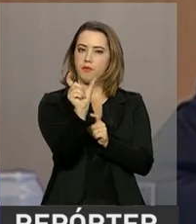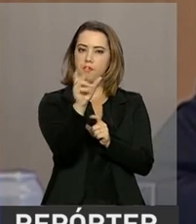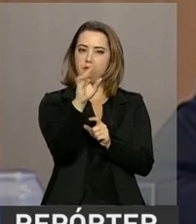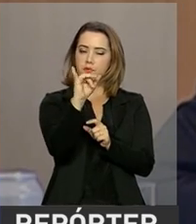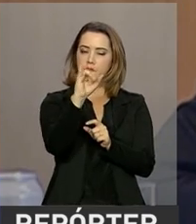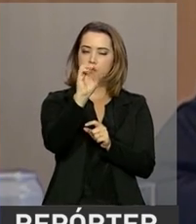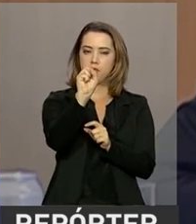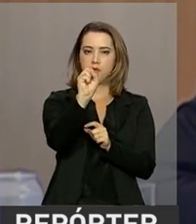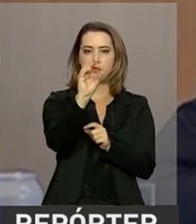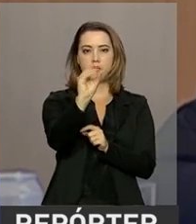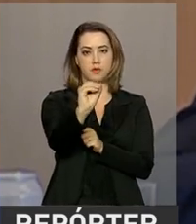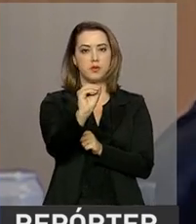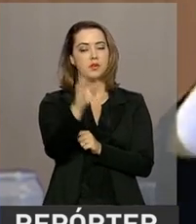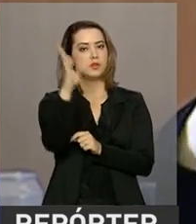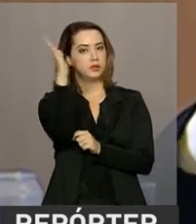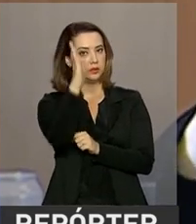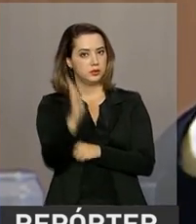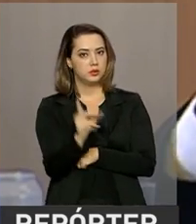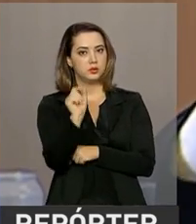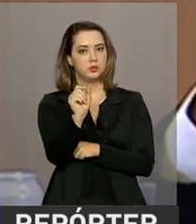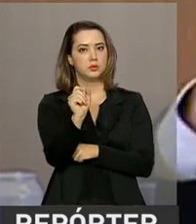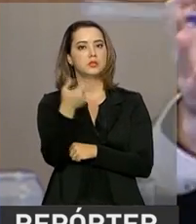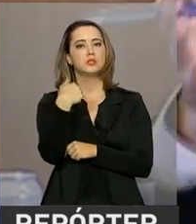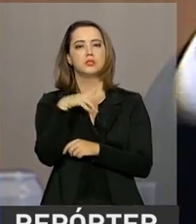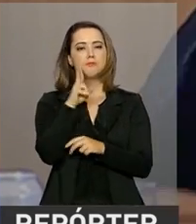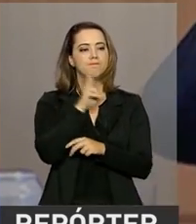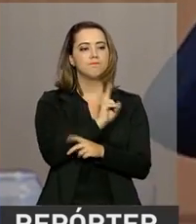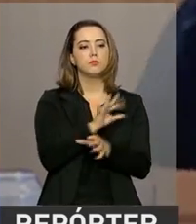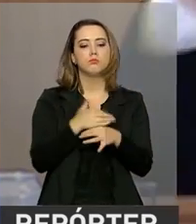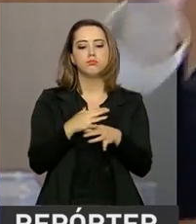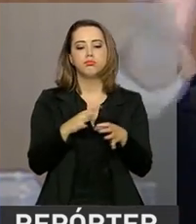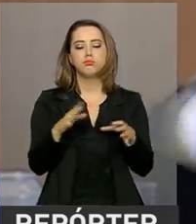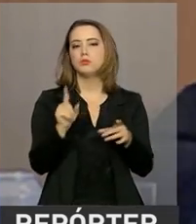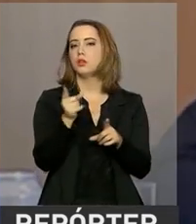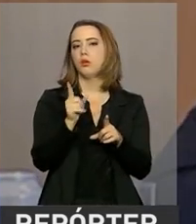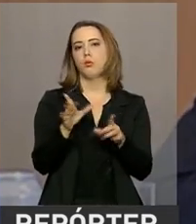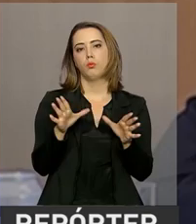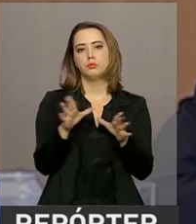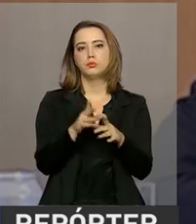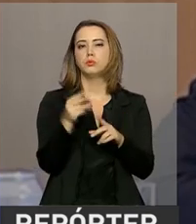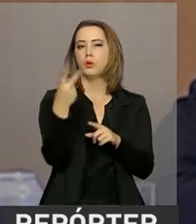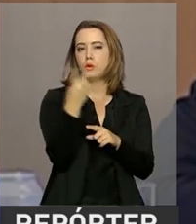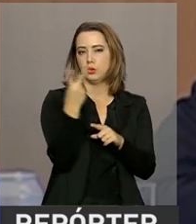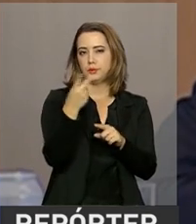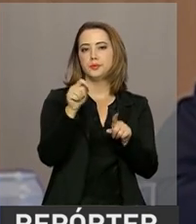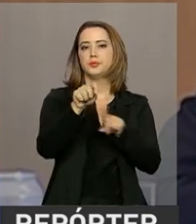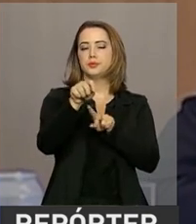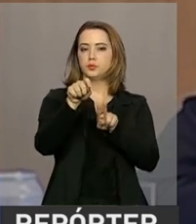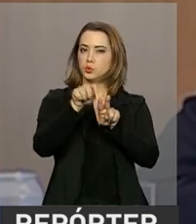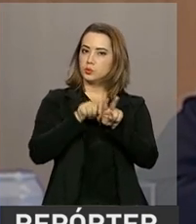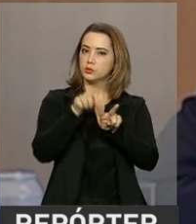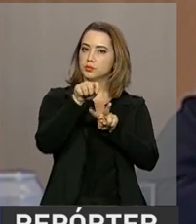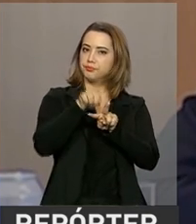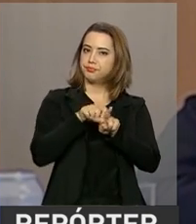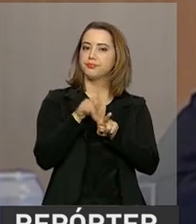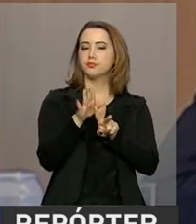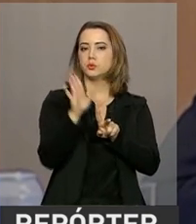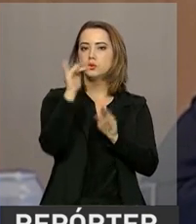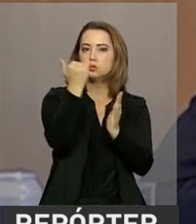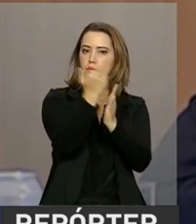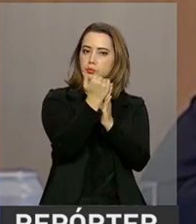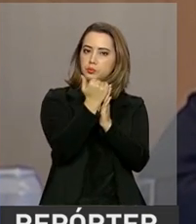risco Brasil tô falando na alta frequência mas se você pegar nos últimos dois meses tá caindo então